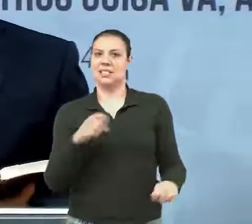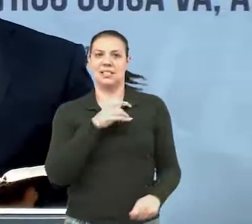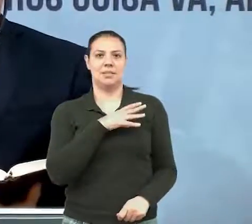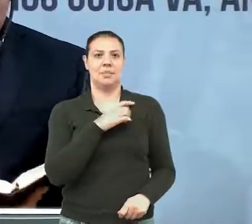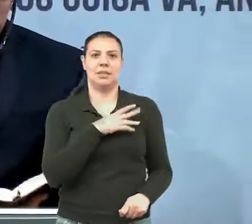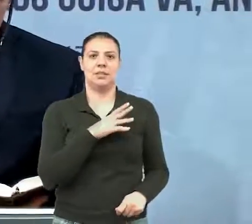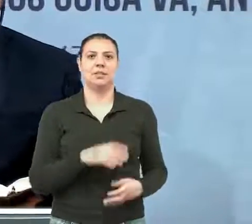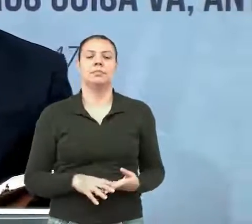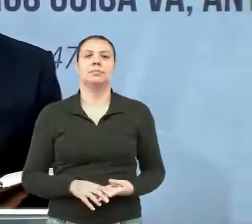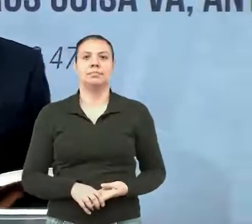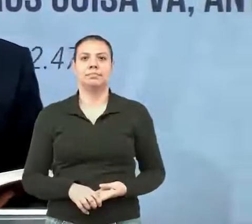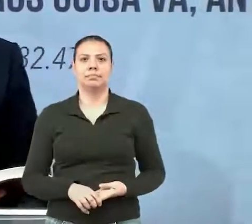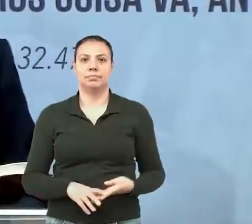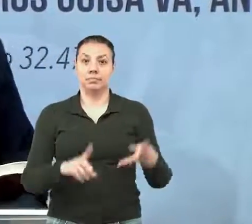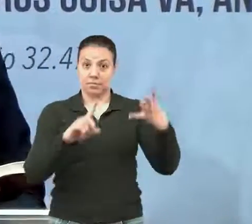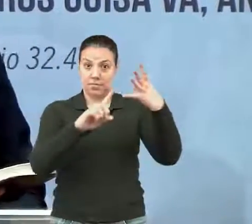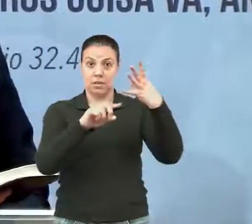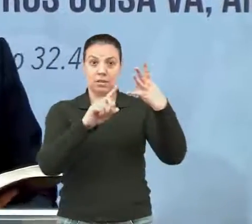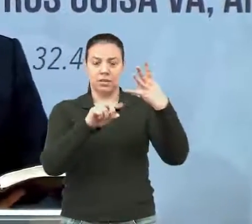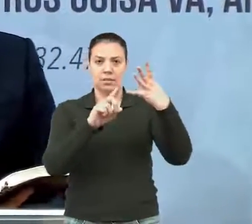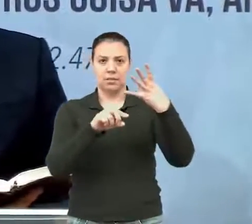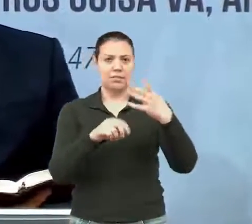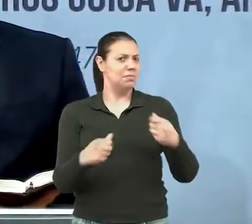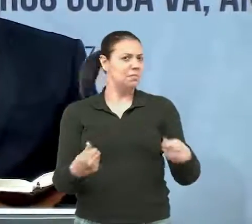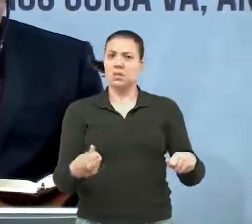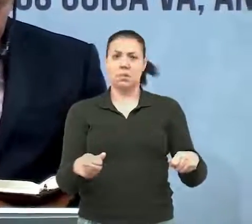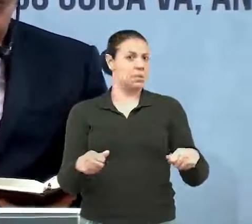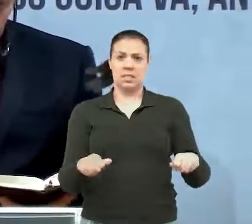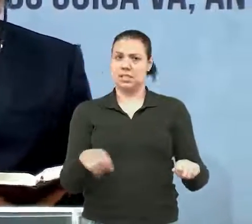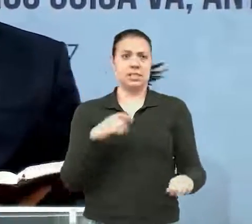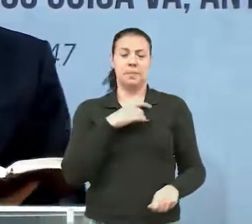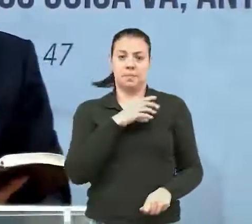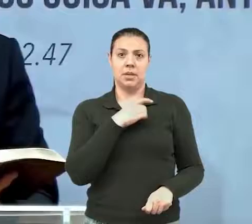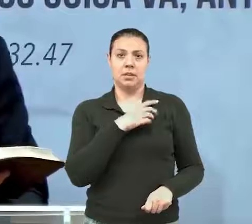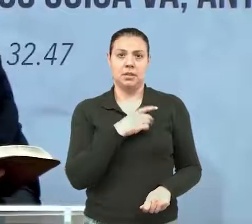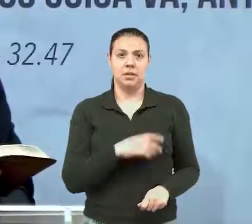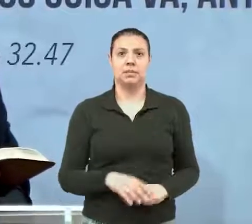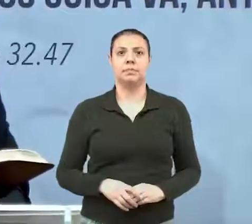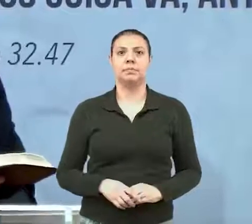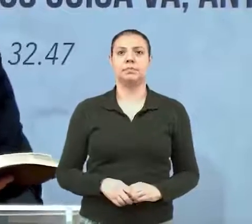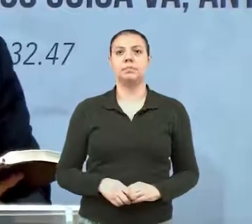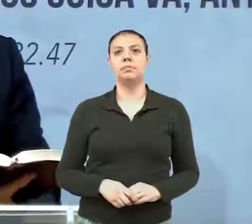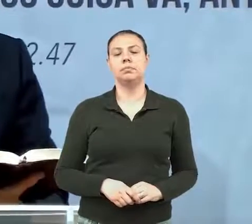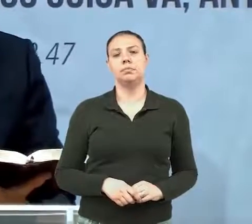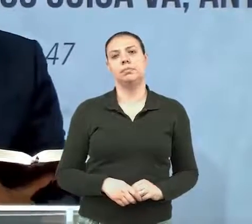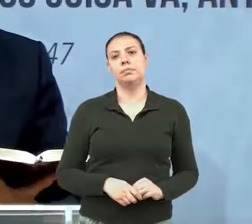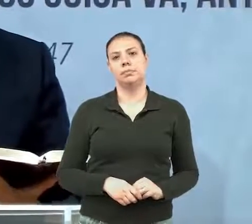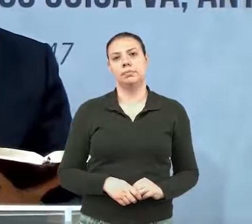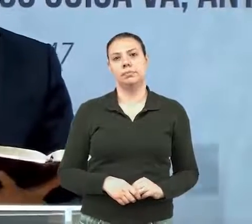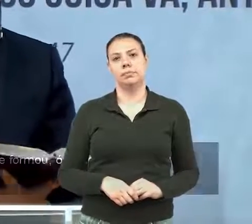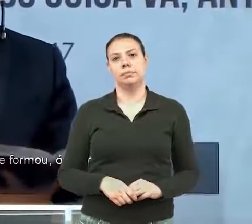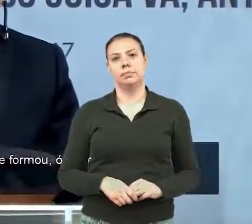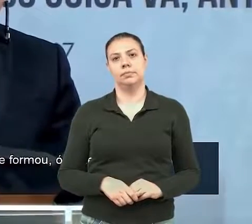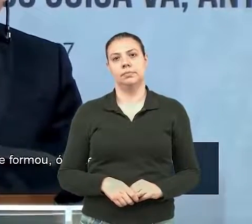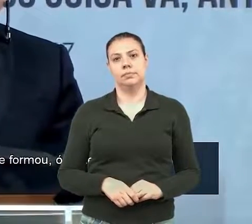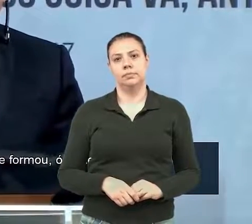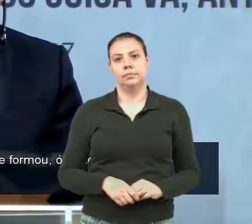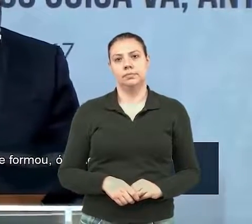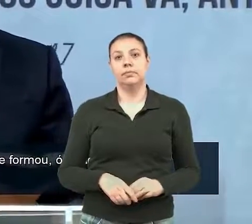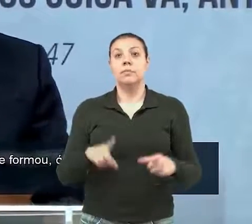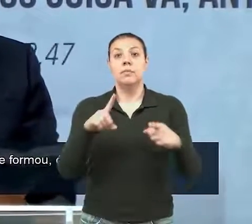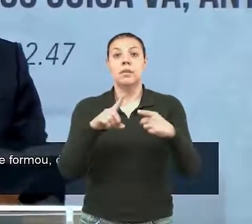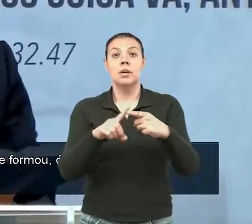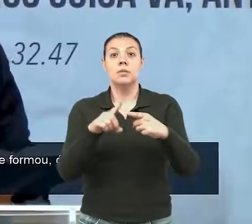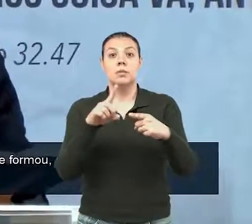Quarto lugar, você não precisa ter medo. Está escrito ainda no versículo 1: não temas,